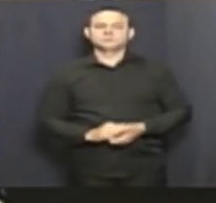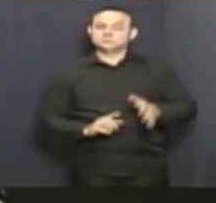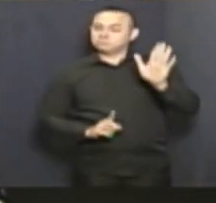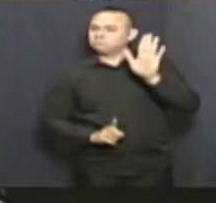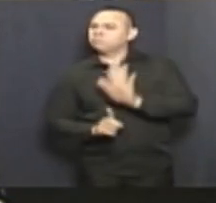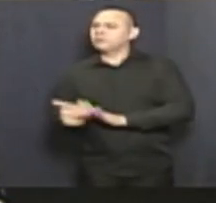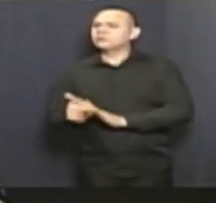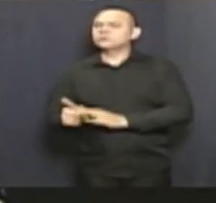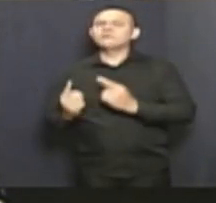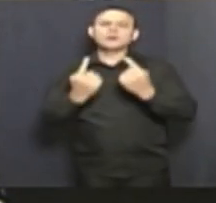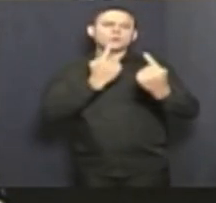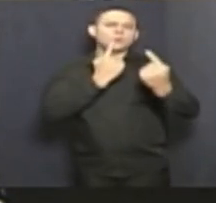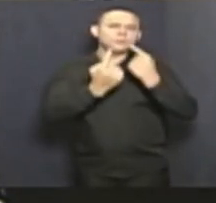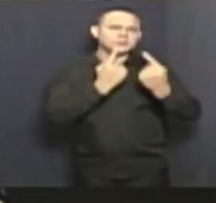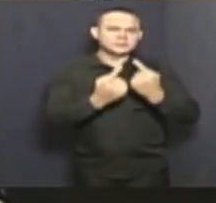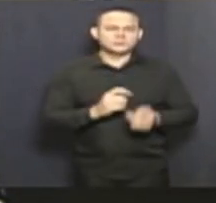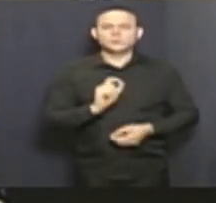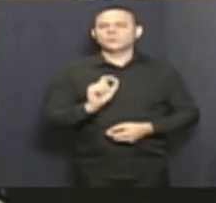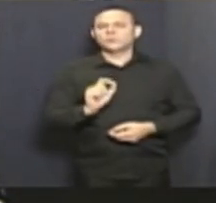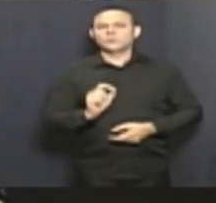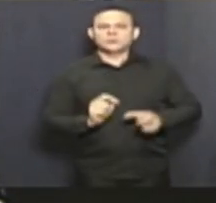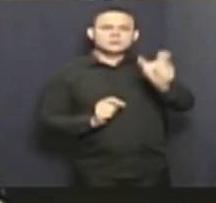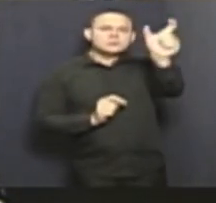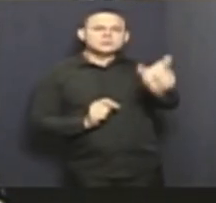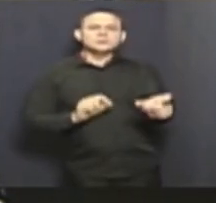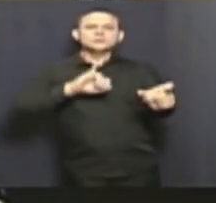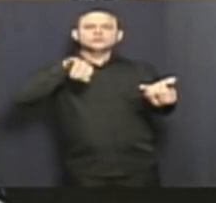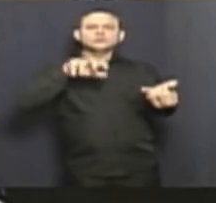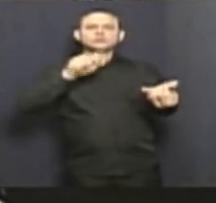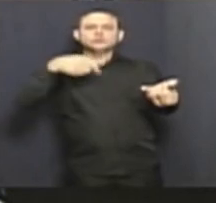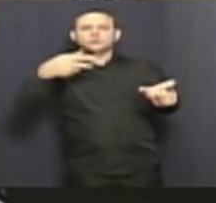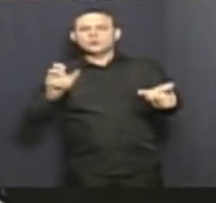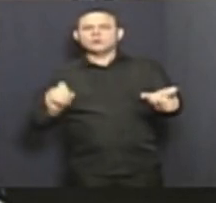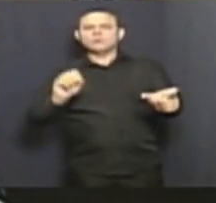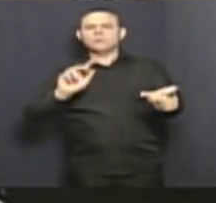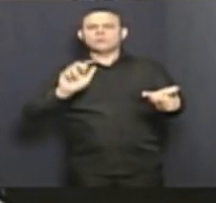quem vai comentar joão alfredo